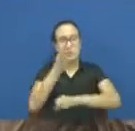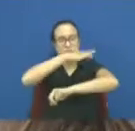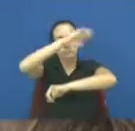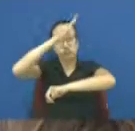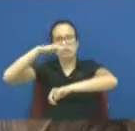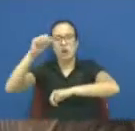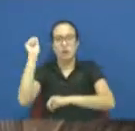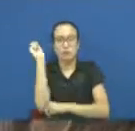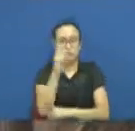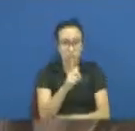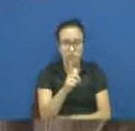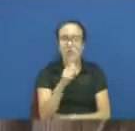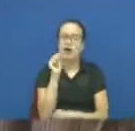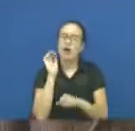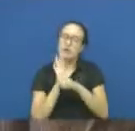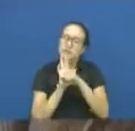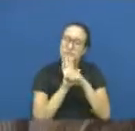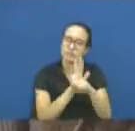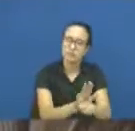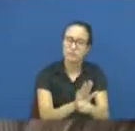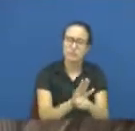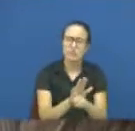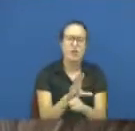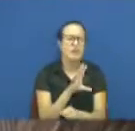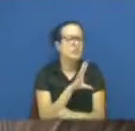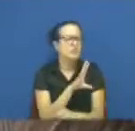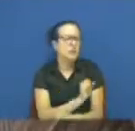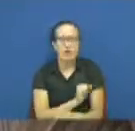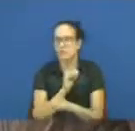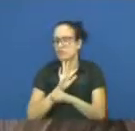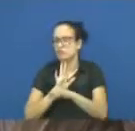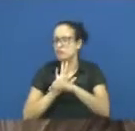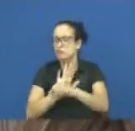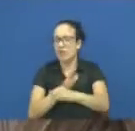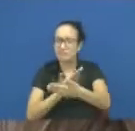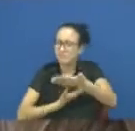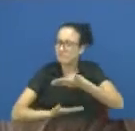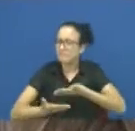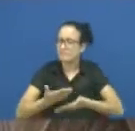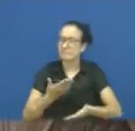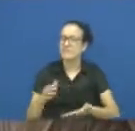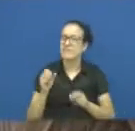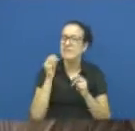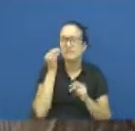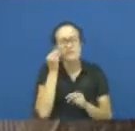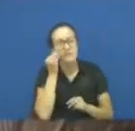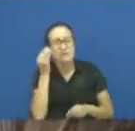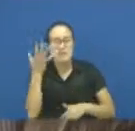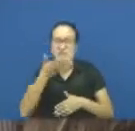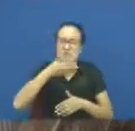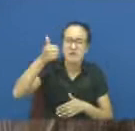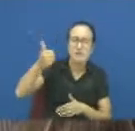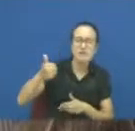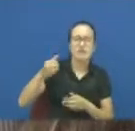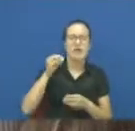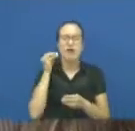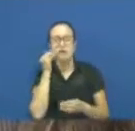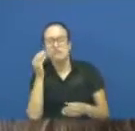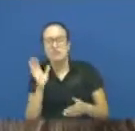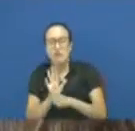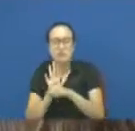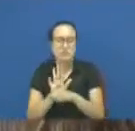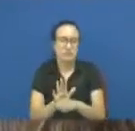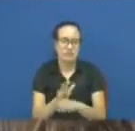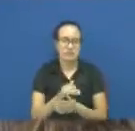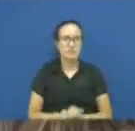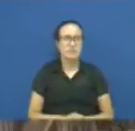anos naquilo que mais amava, ajudar as pessoas, sempre buscando melhorias para a população e para o bairro. O Dr. Acácio,